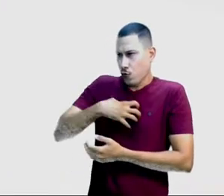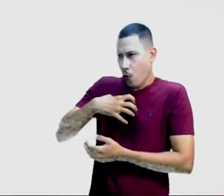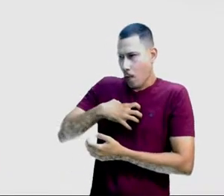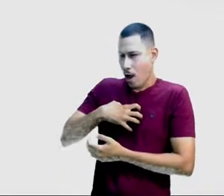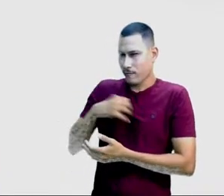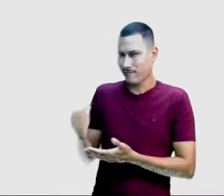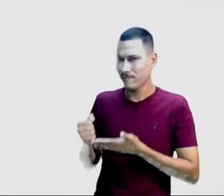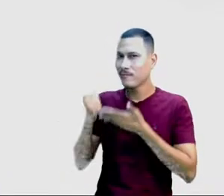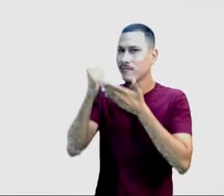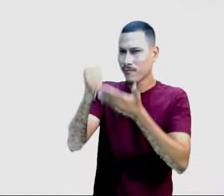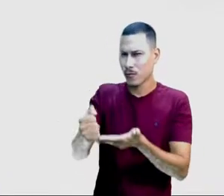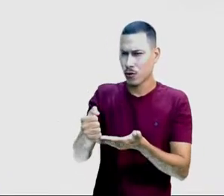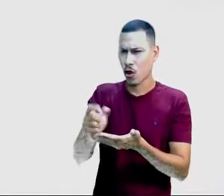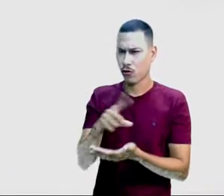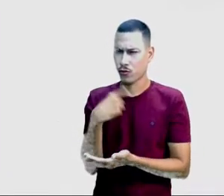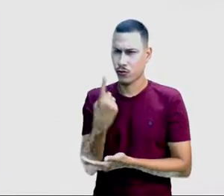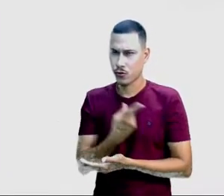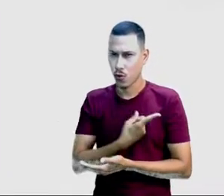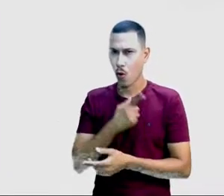nos auxiliam é